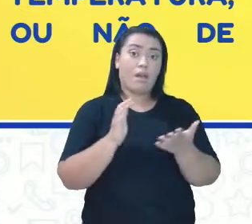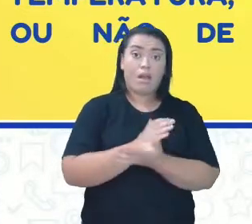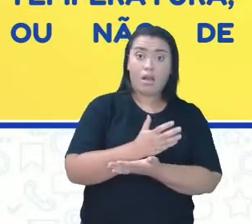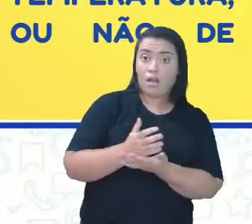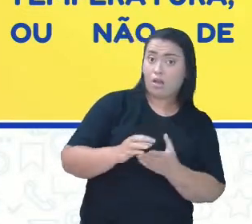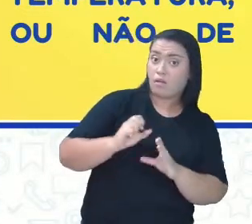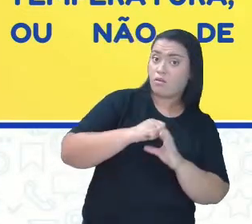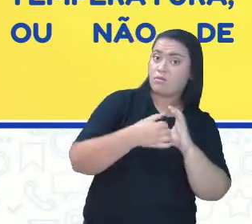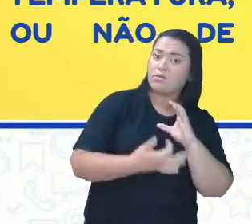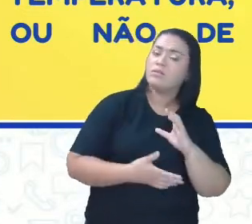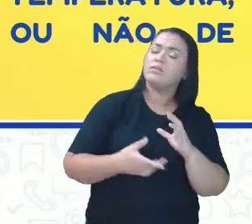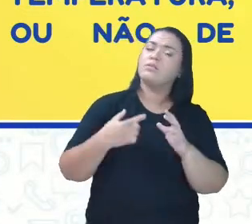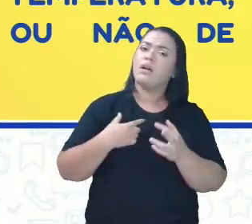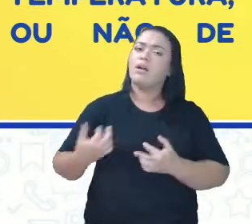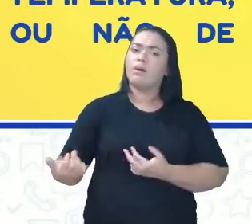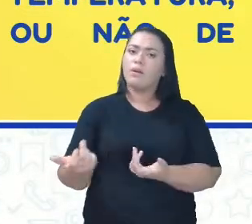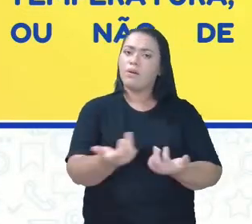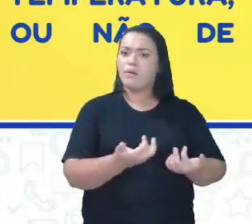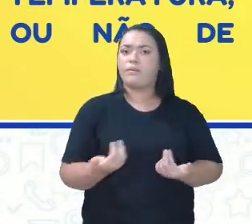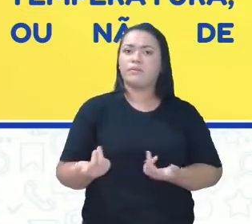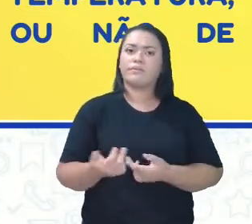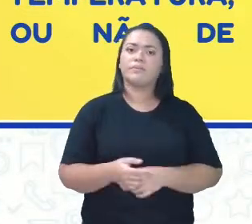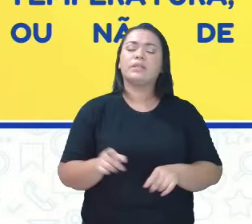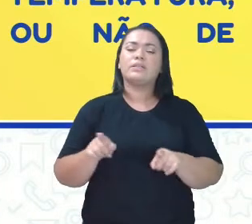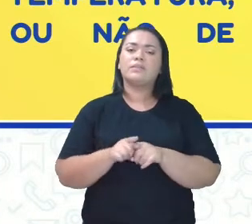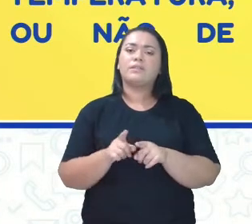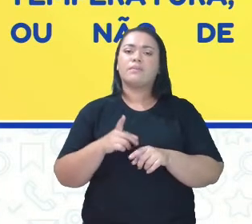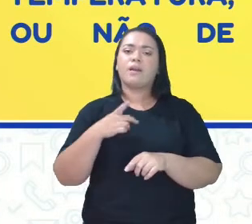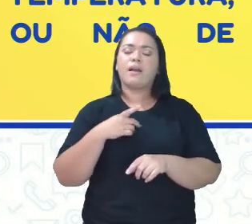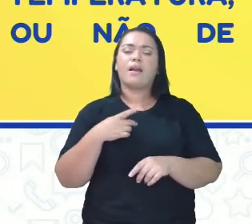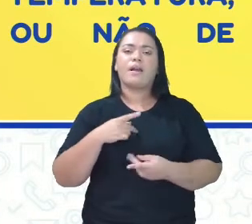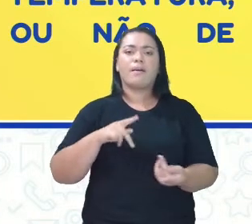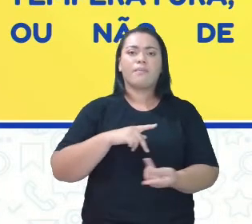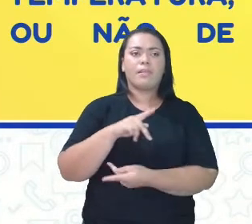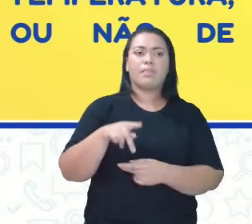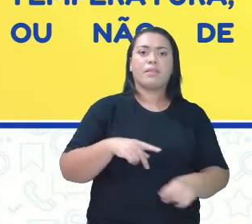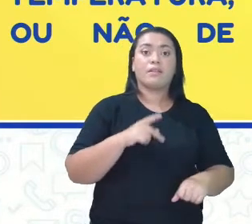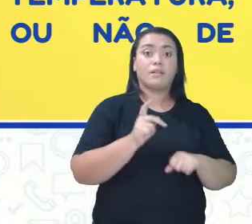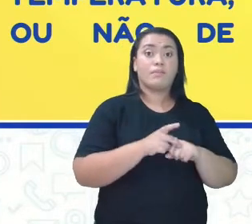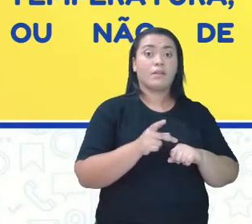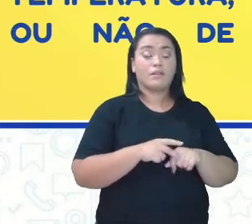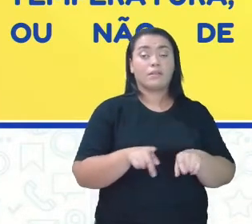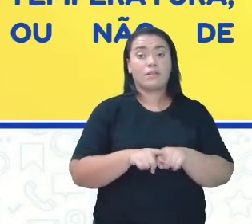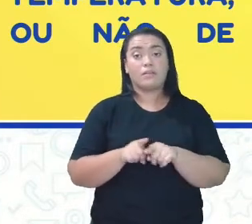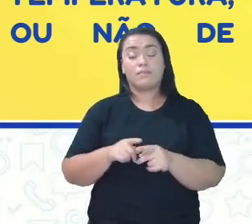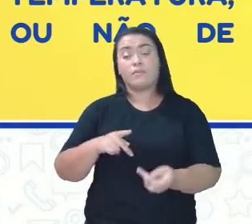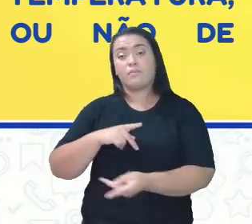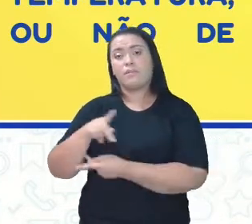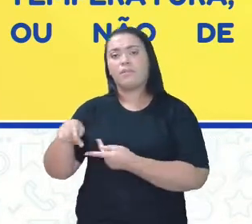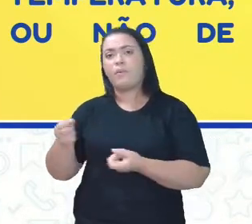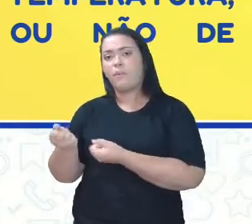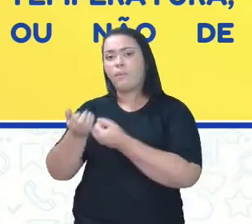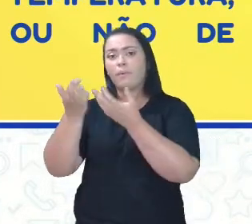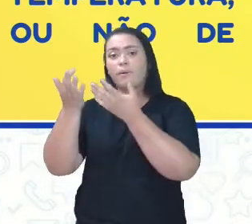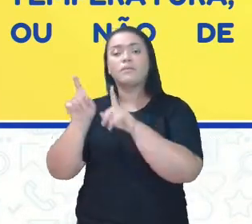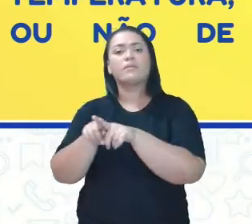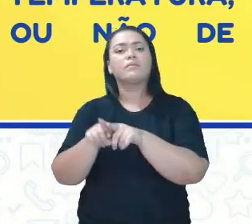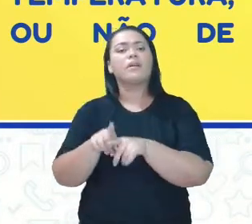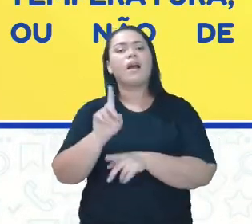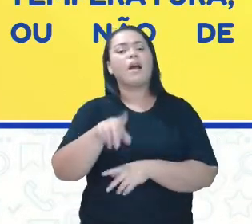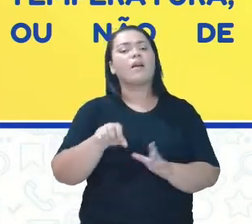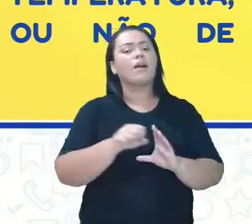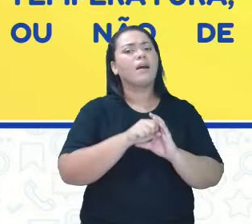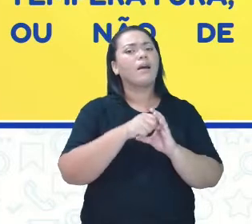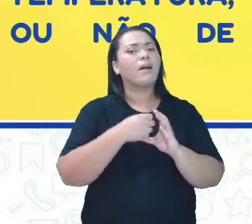Algumas características em comum, como é o que eu coloquei agora dos rochosos e dos gasosos, mas existem também características que